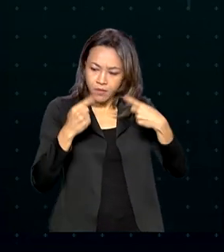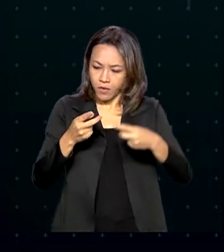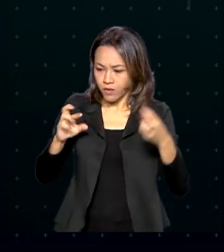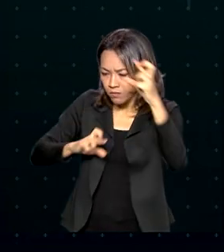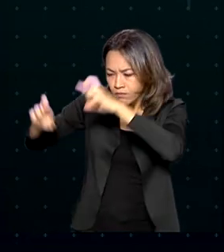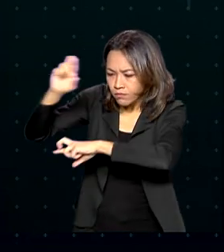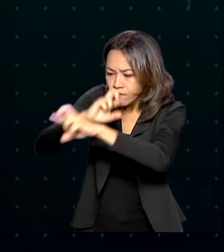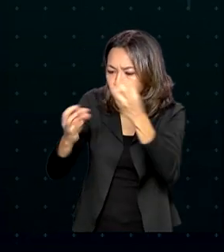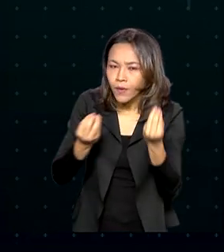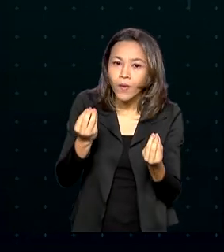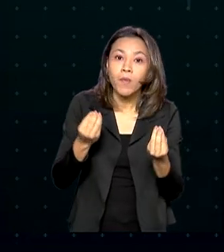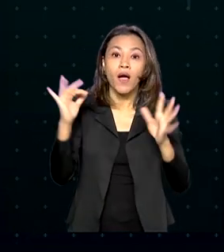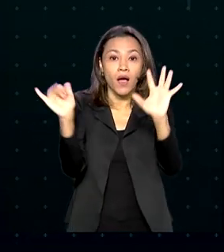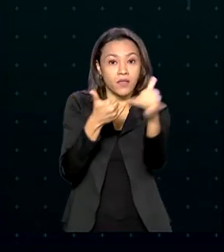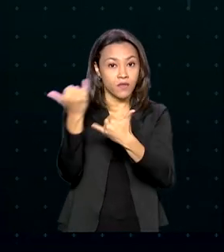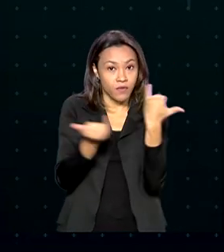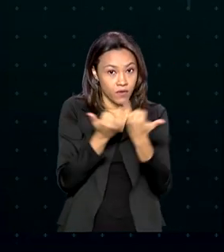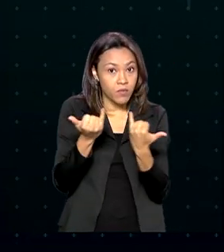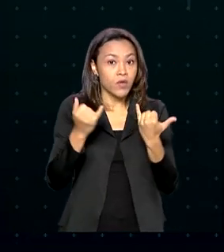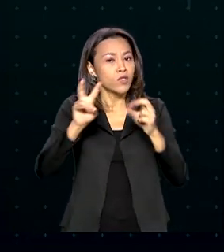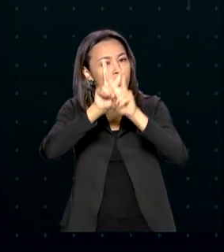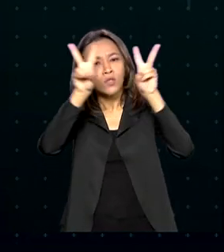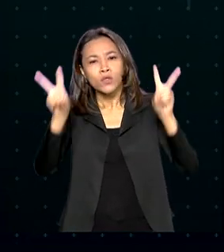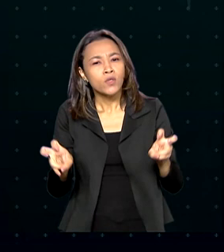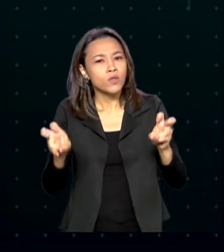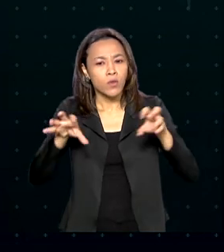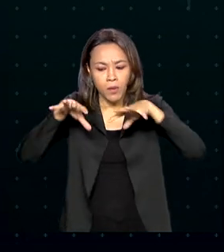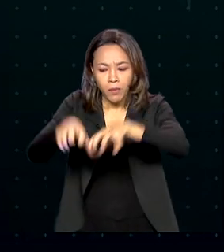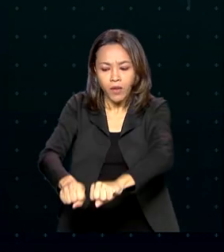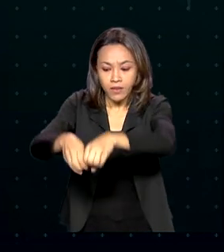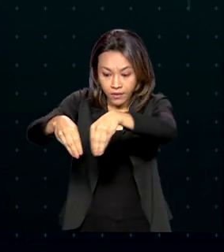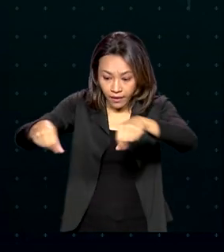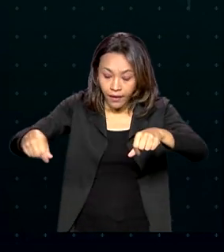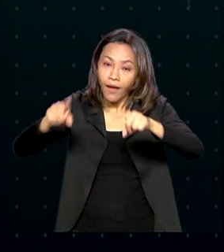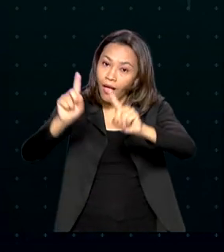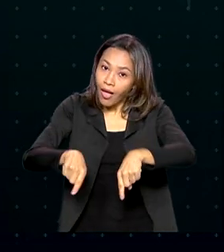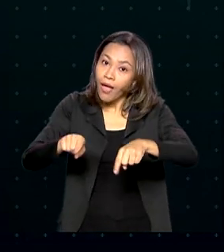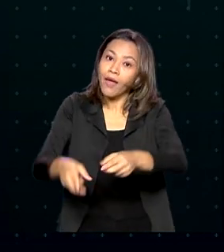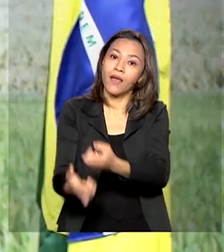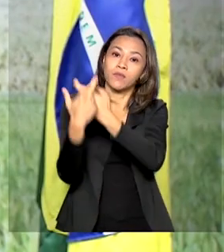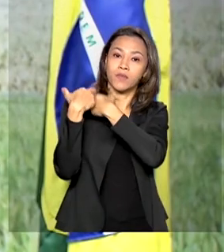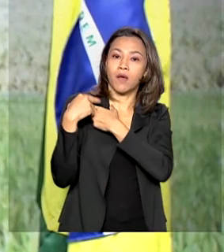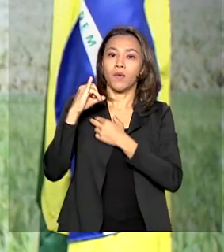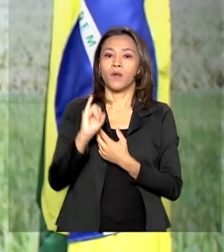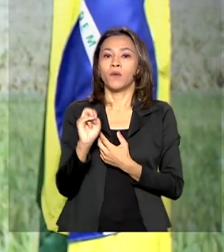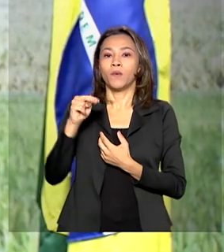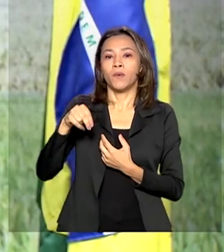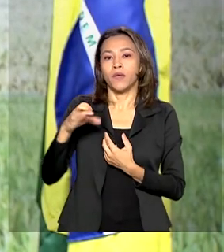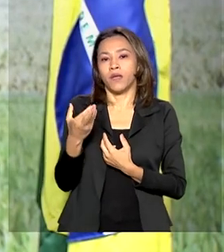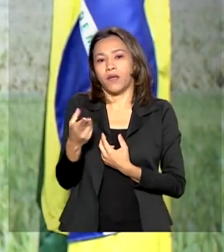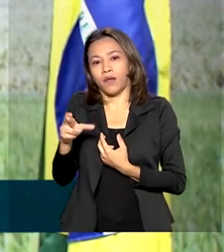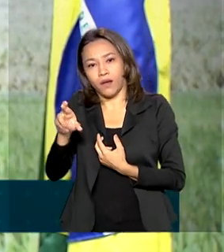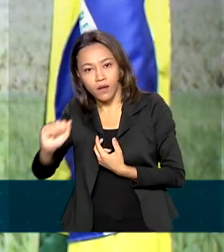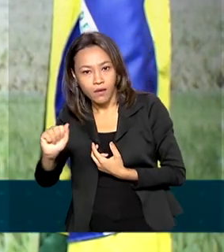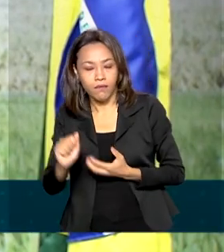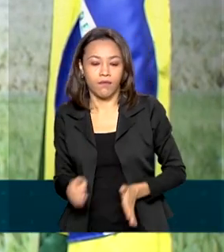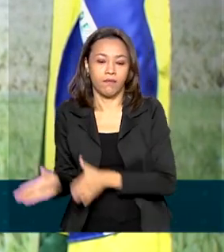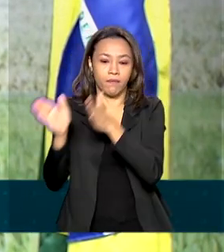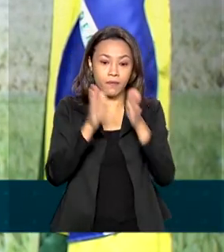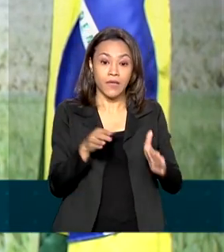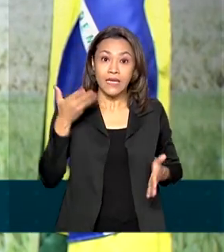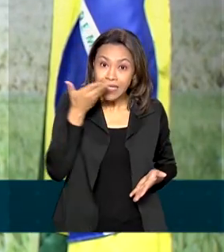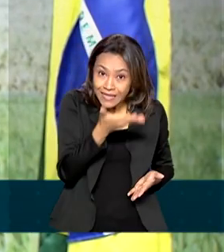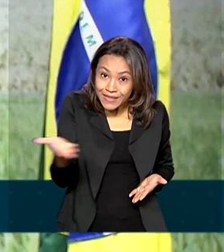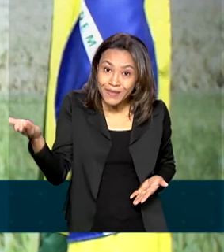A análise dos dados e a decisão sobre a titulação rural continua por conta do INCRA. Isso vai trazer dignidade, vai